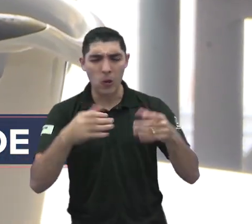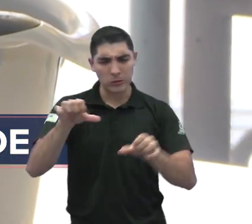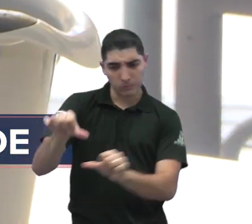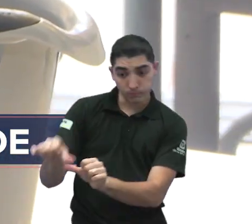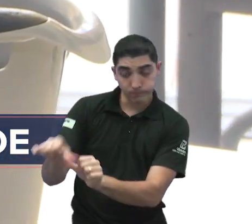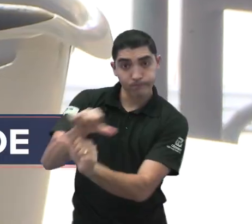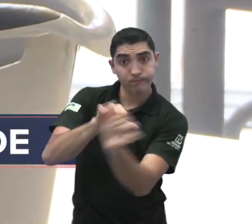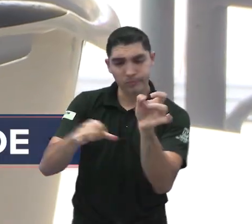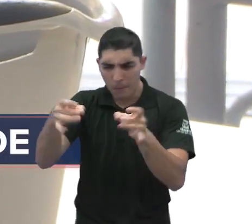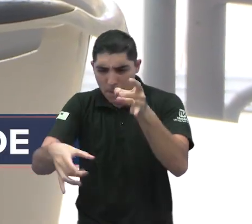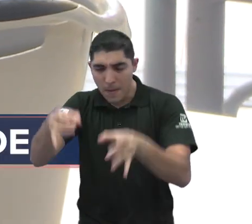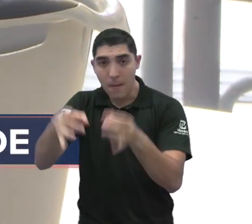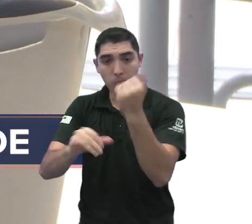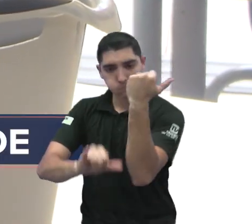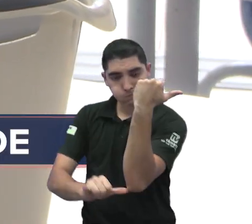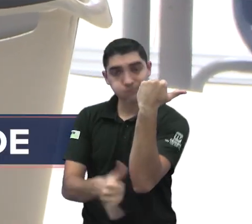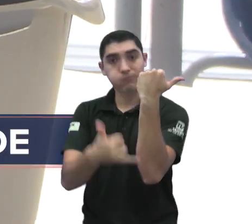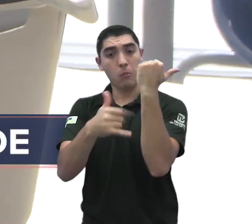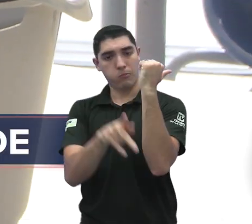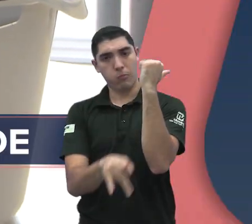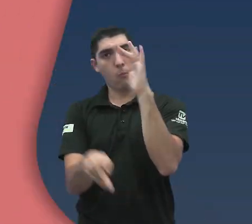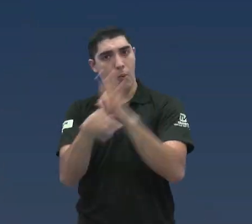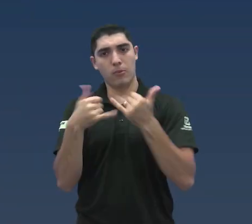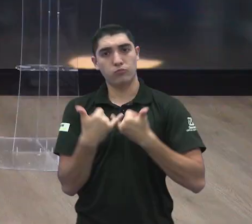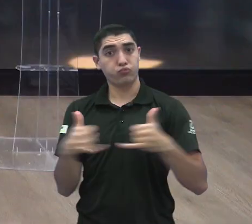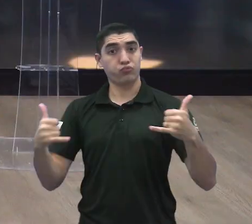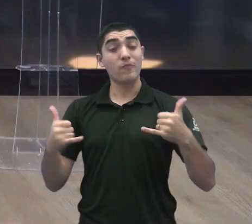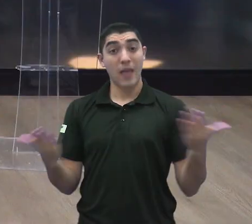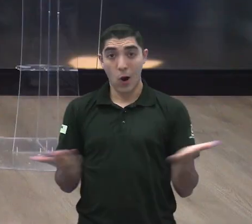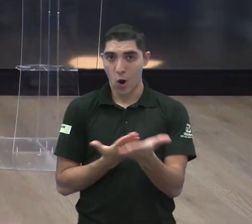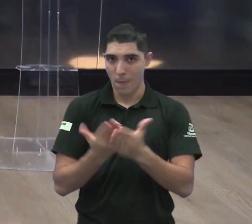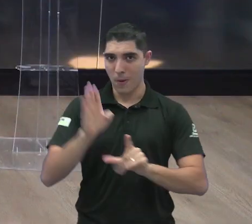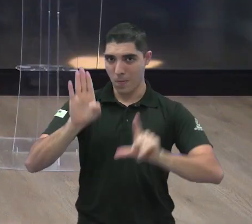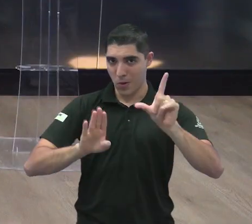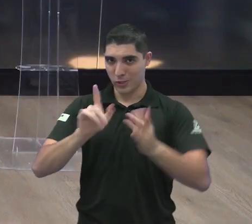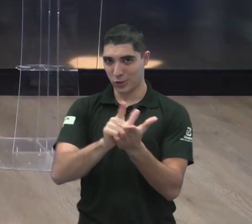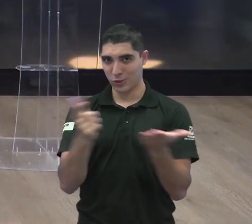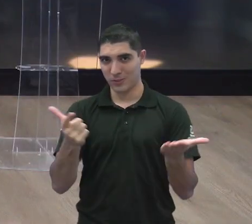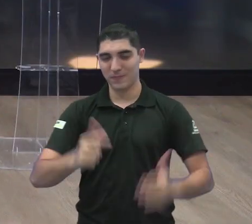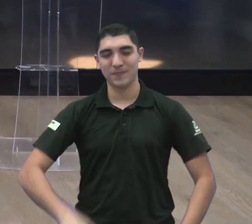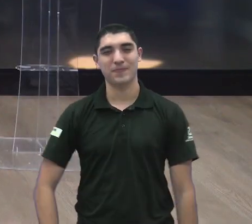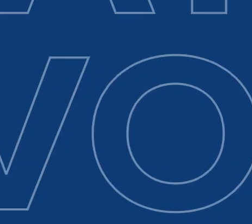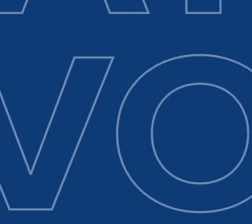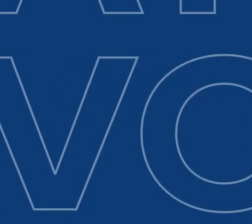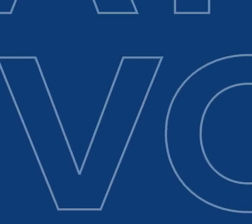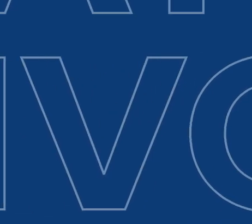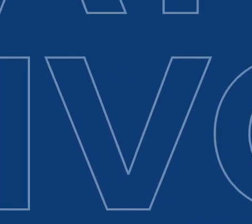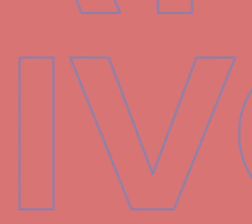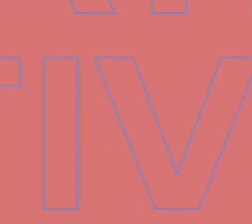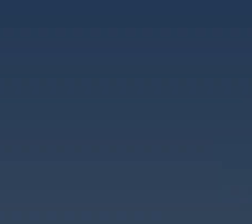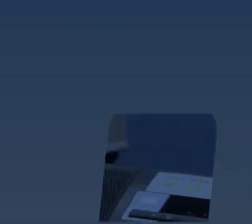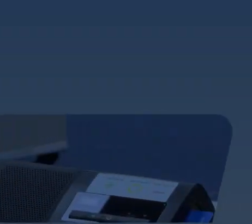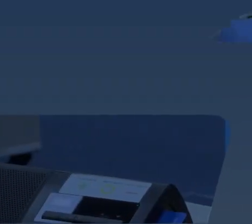alimentos em energia limpa e fertilizante. O Boletim Legislativo está no ar.